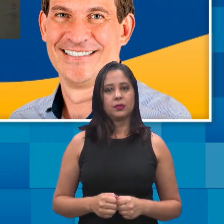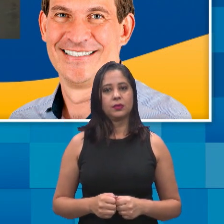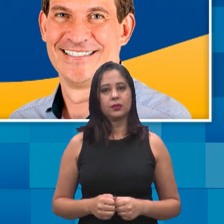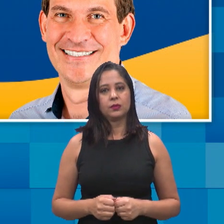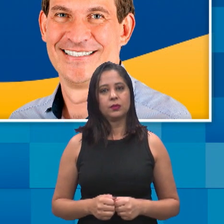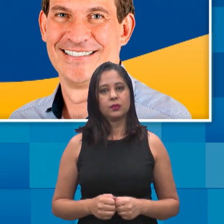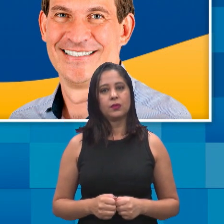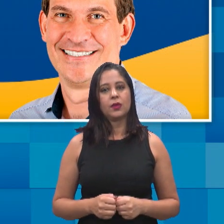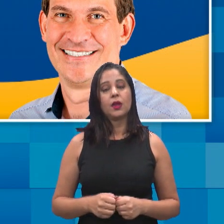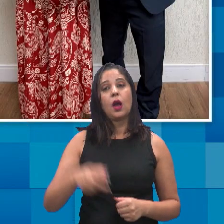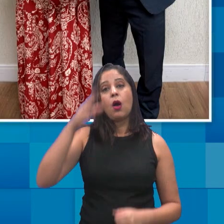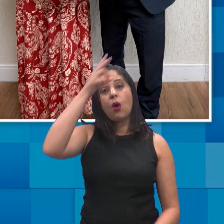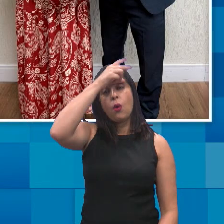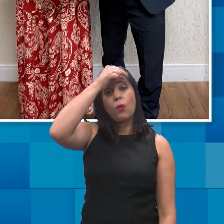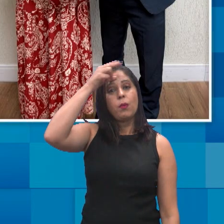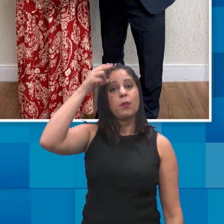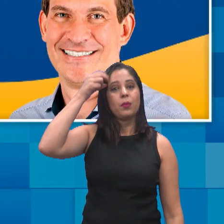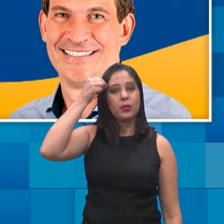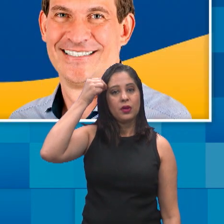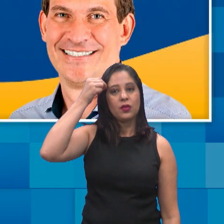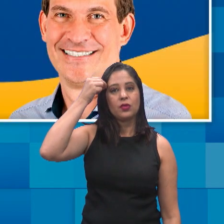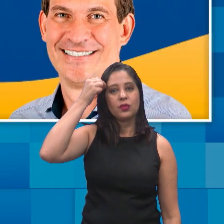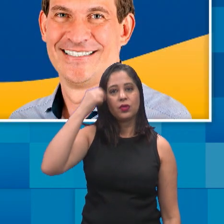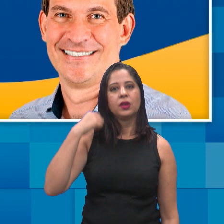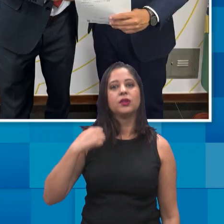ao prefeito